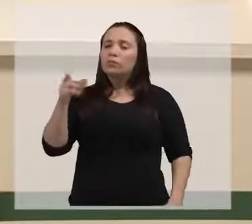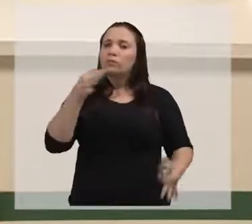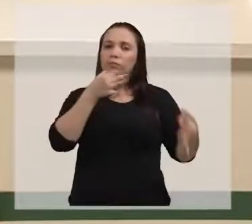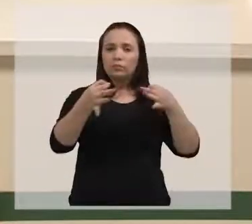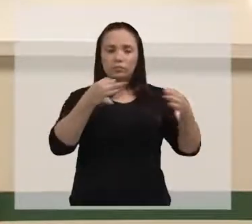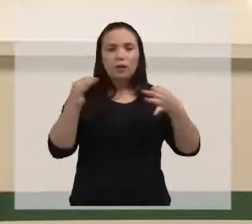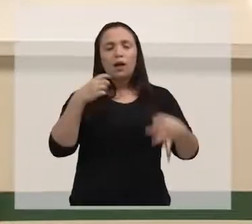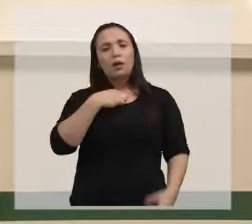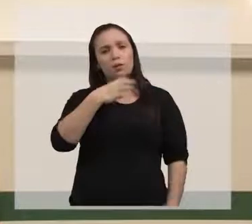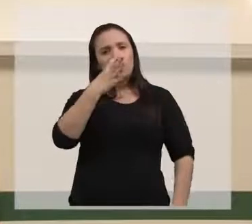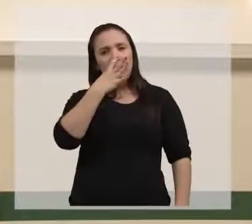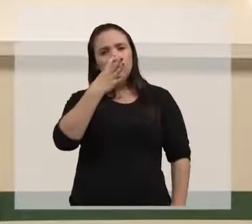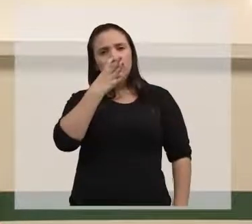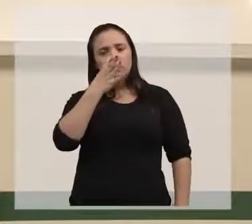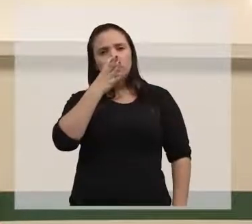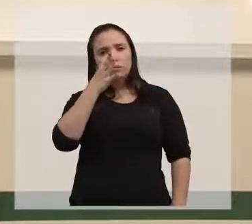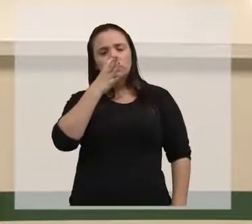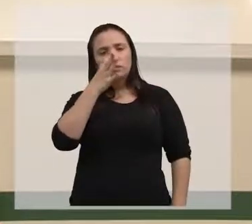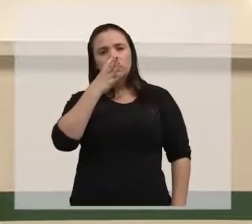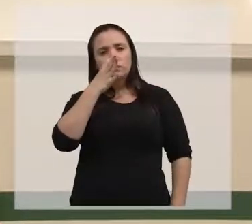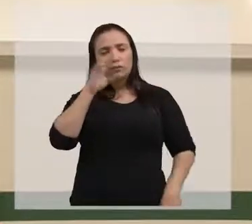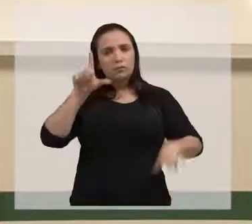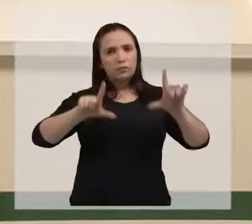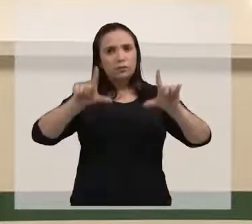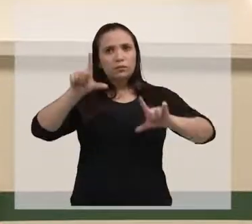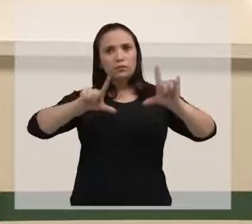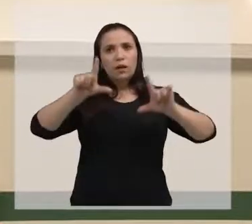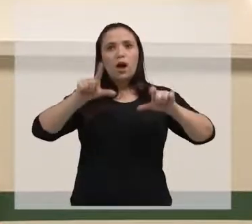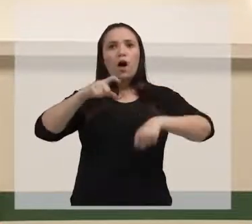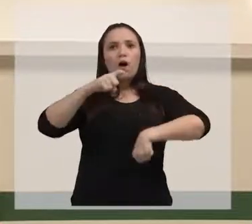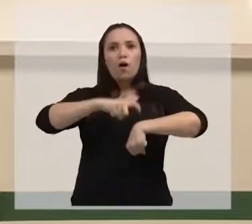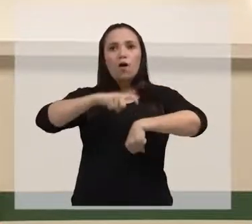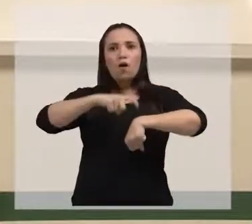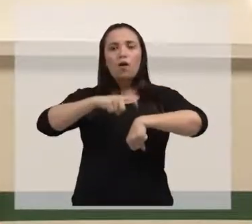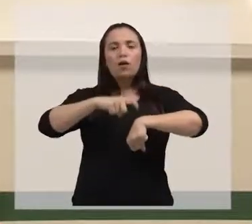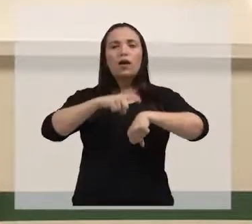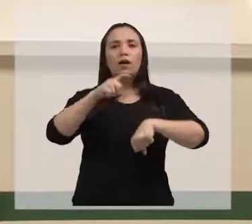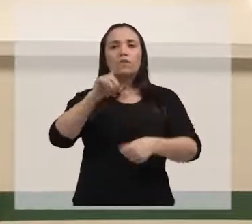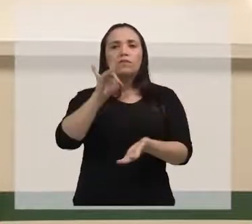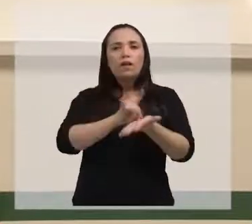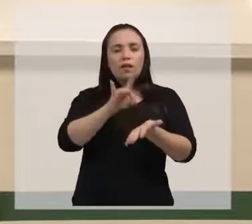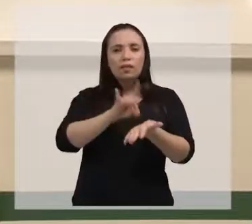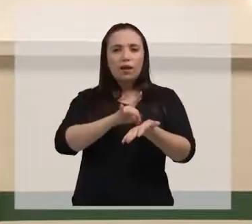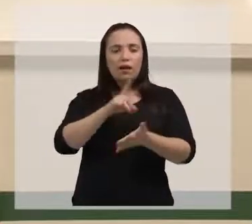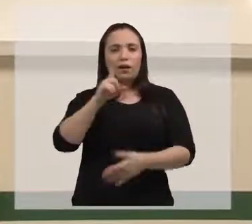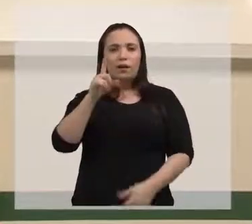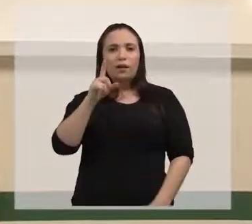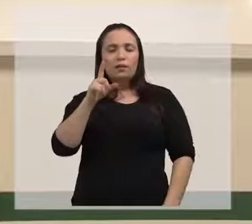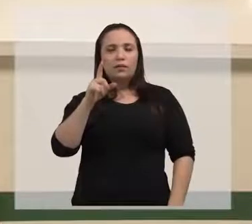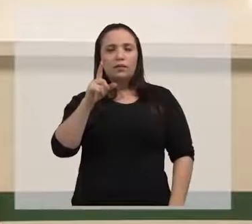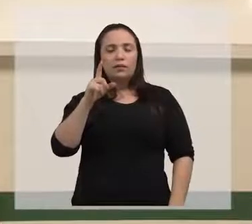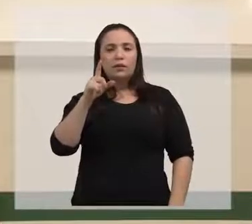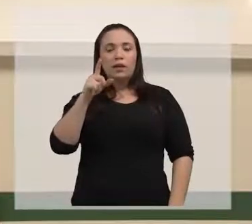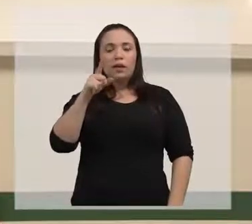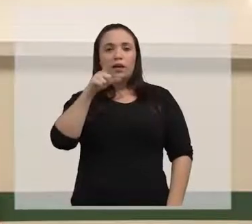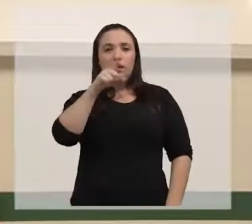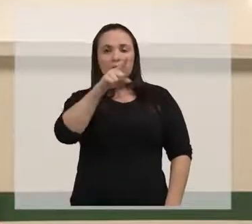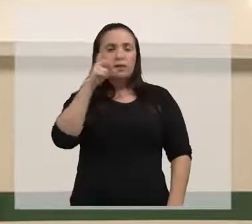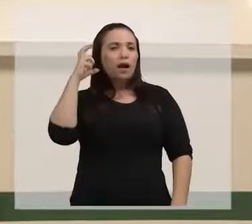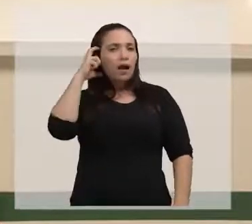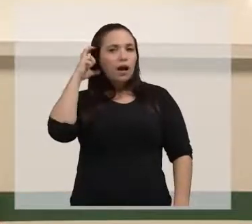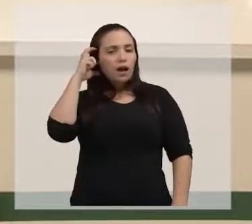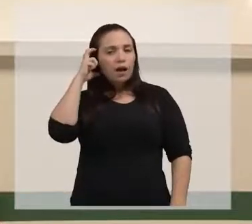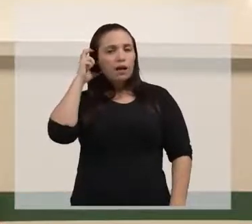programa, que eu assisto muito, que é A Hora da Verdade, na M Cidade, de 9 às 10 da manhã, que você coloca uma